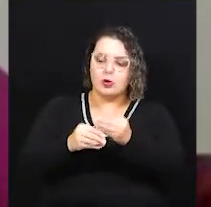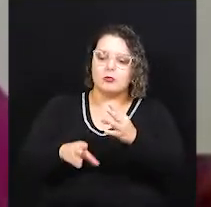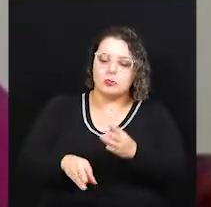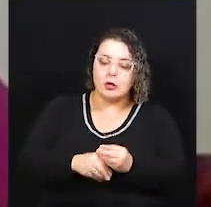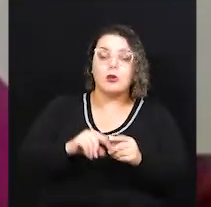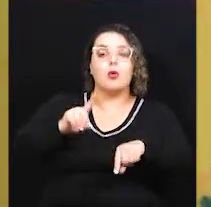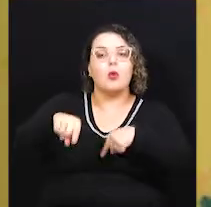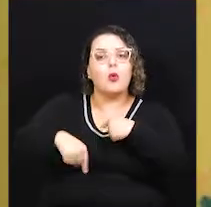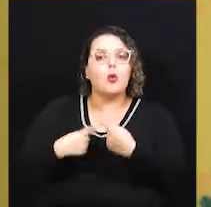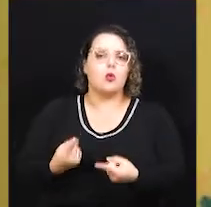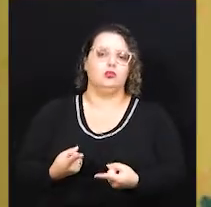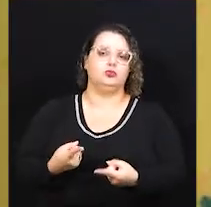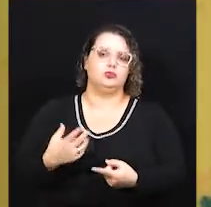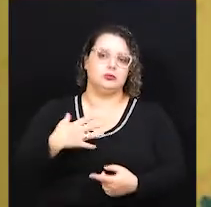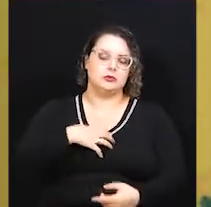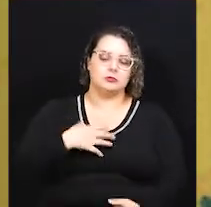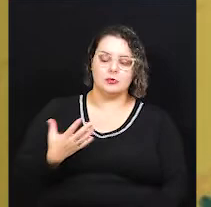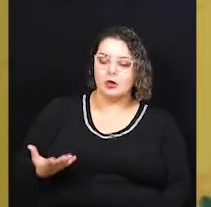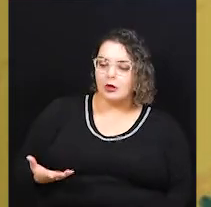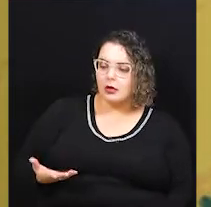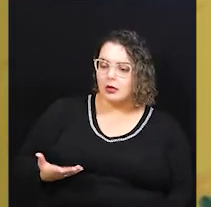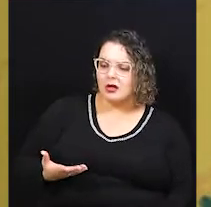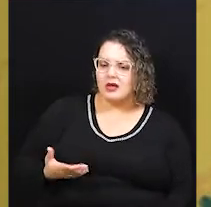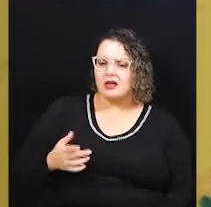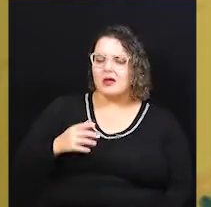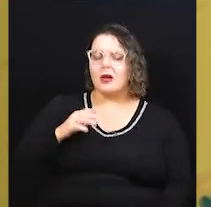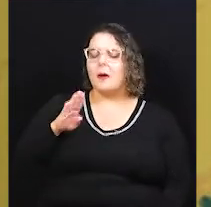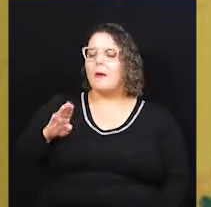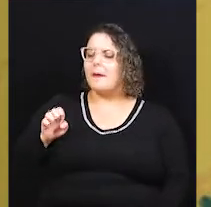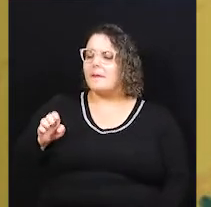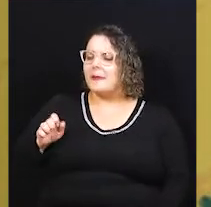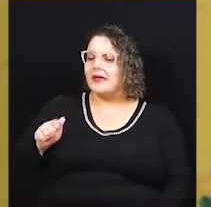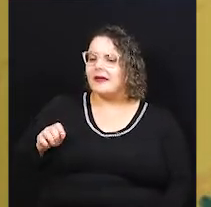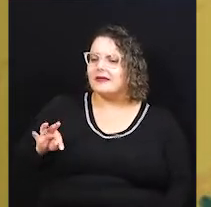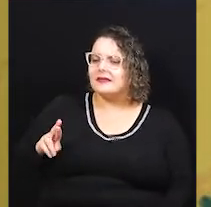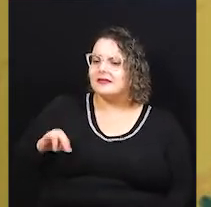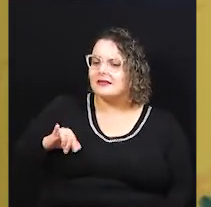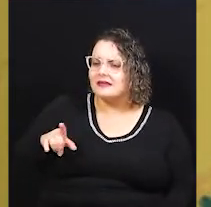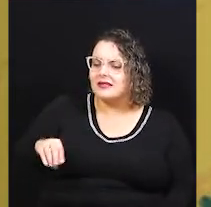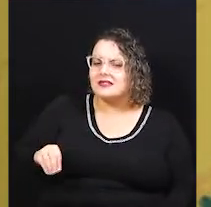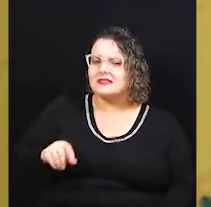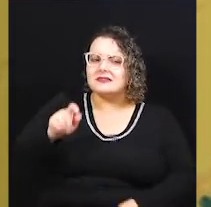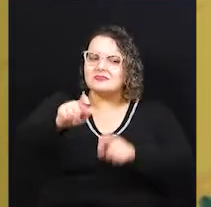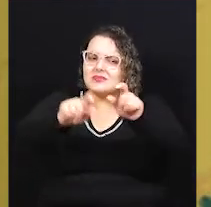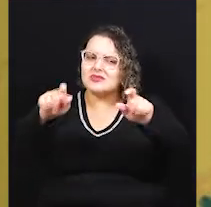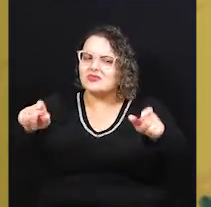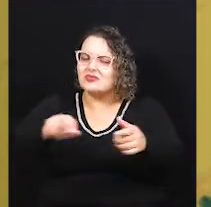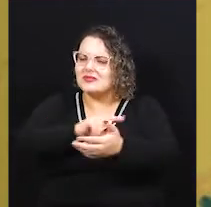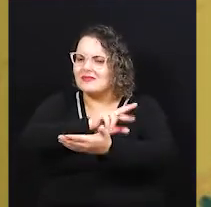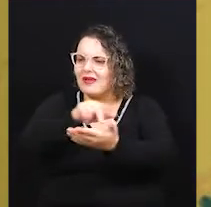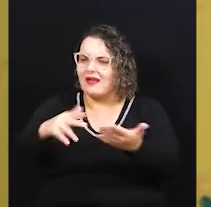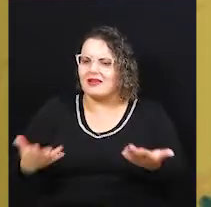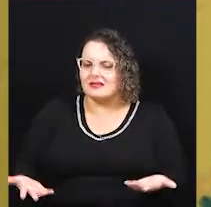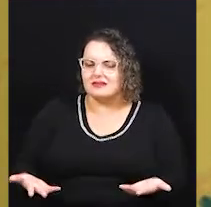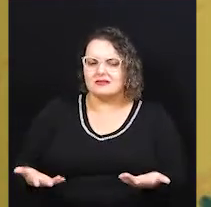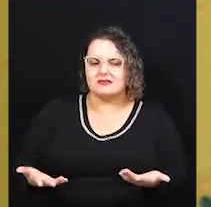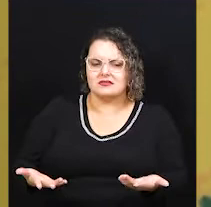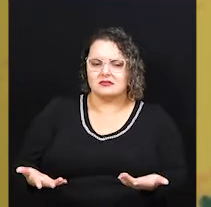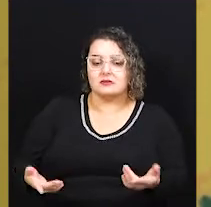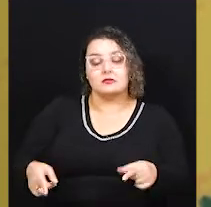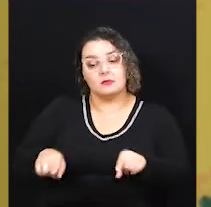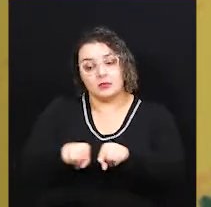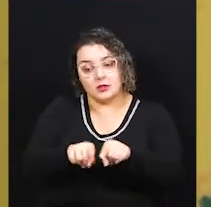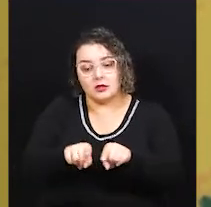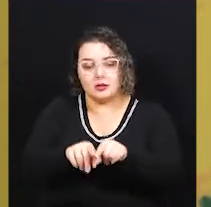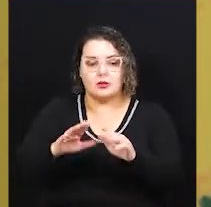outros sentimentos. Ô Beatriz, muita gente e certamente isso